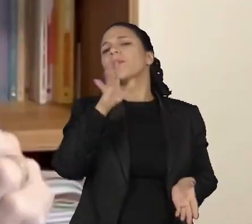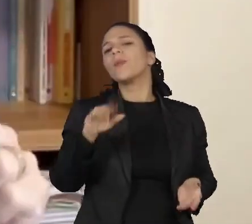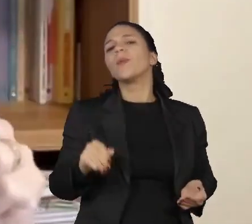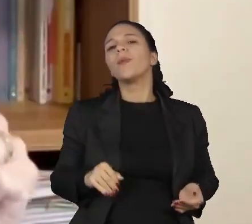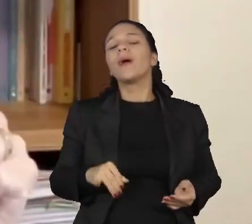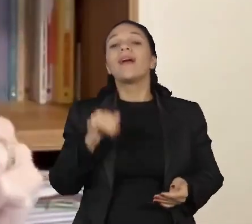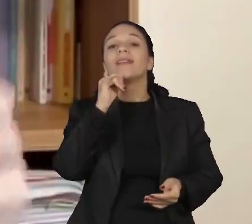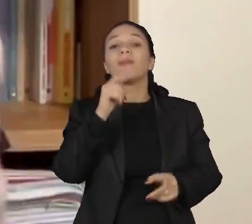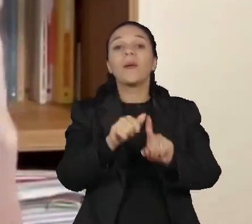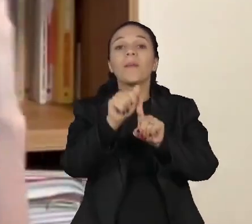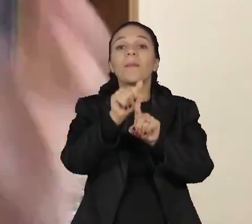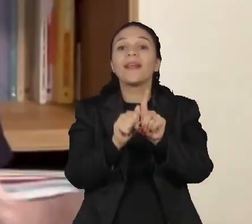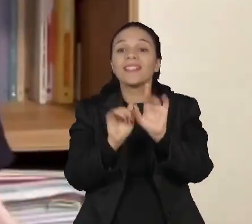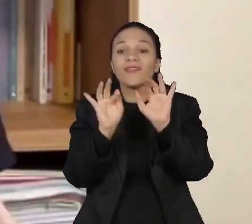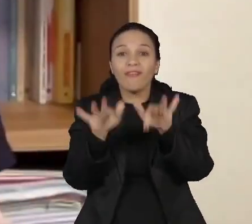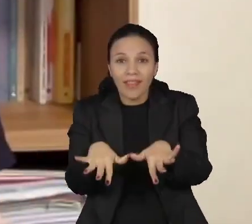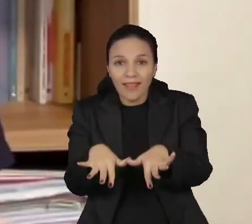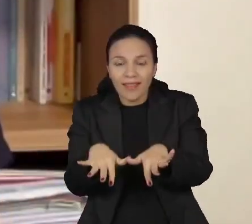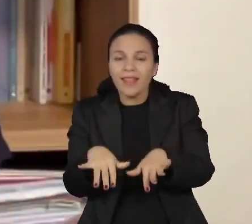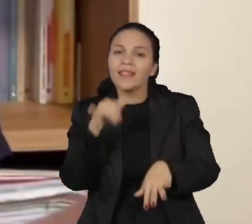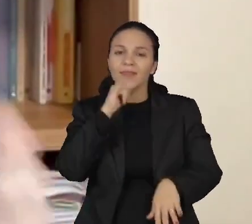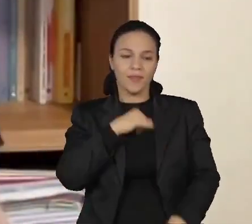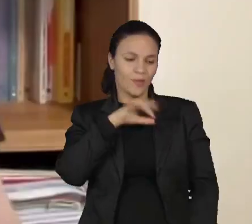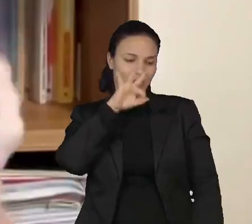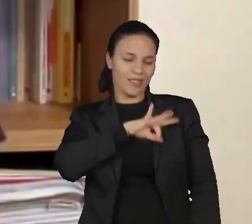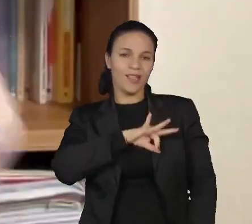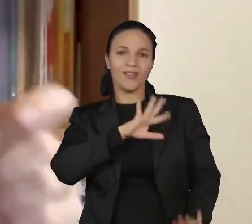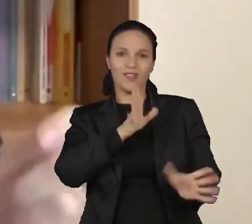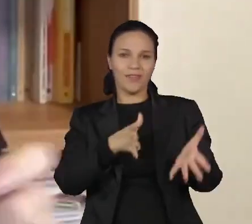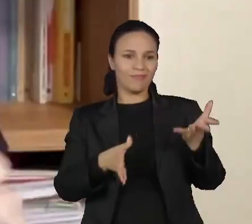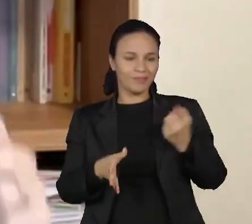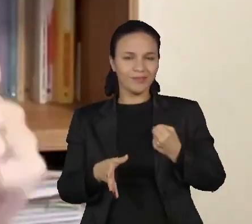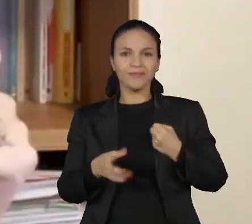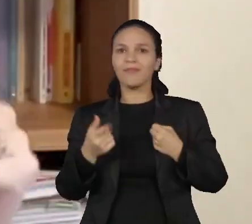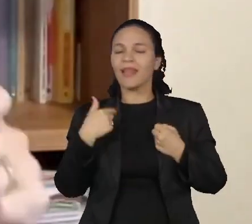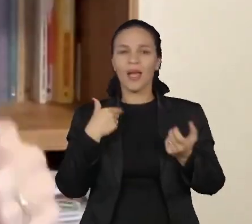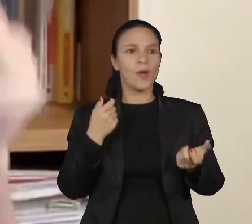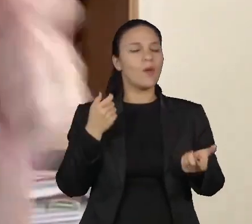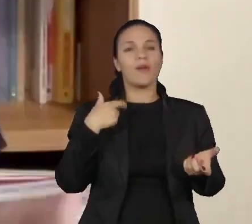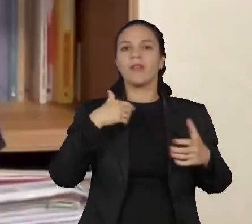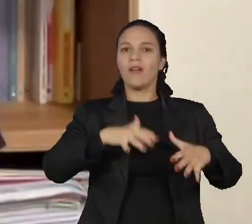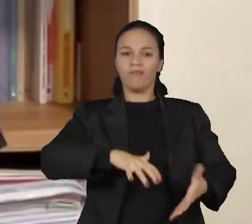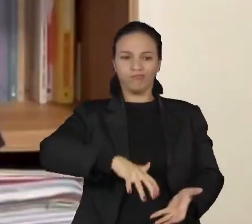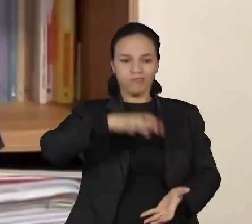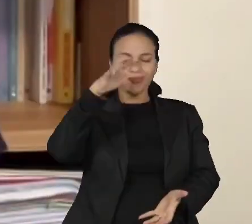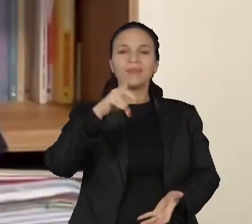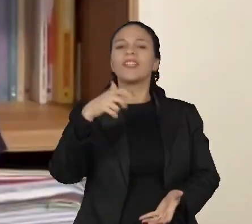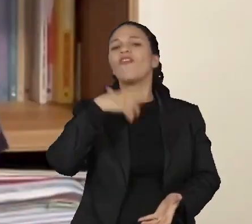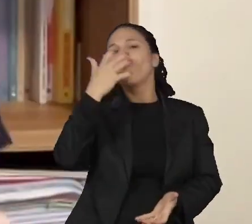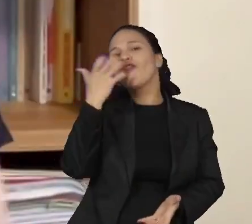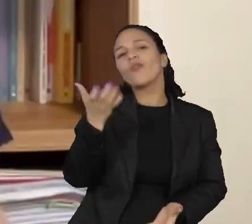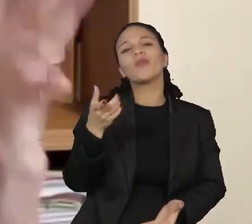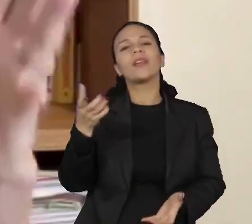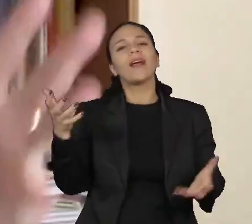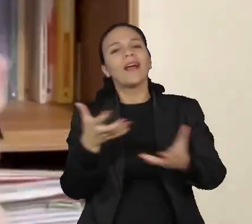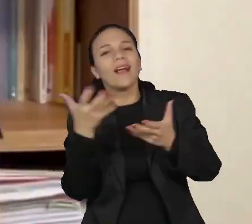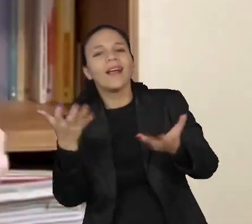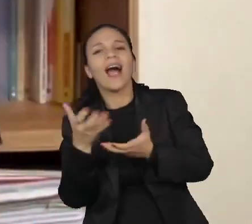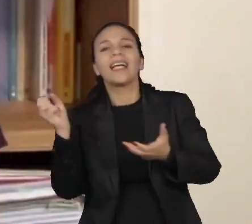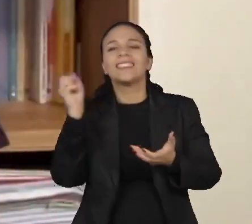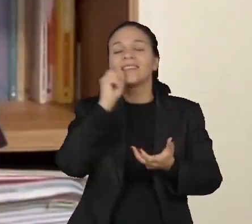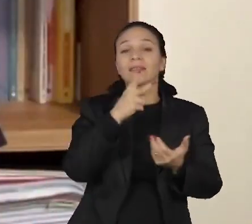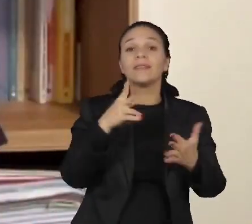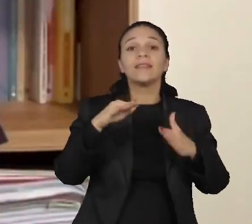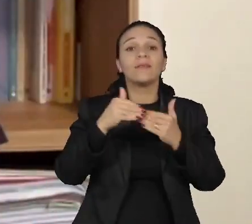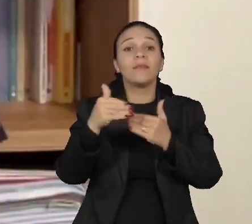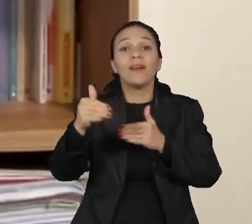coisa do final do mês. A gente recebe o salário e aí você faz aquela compra que tem frutas, legumes e verduras, e aí no final do